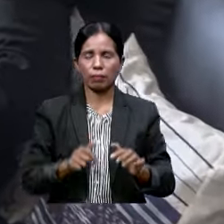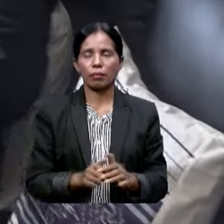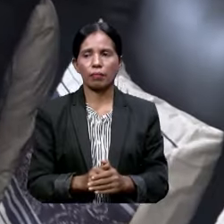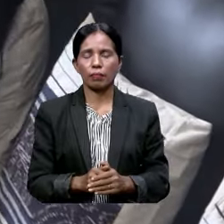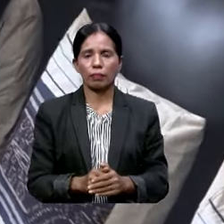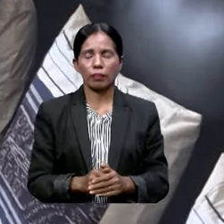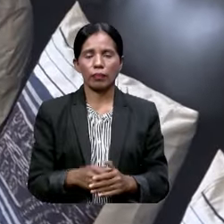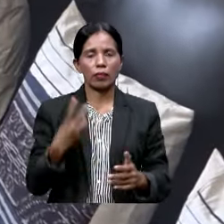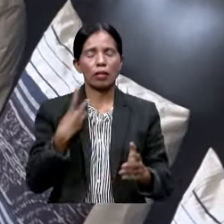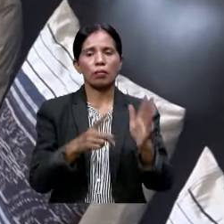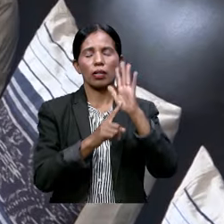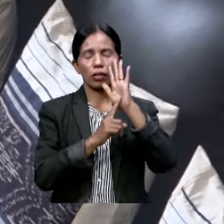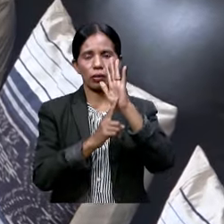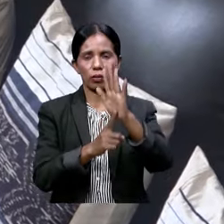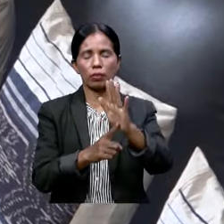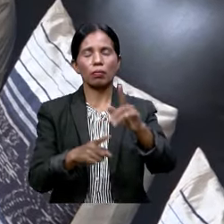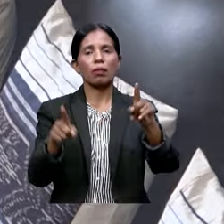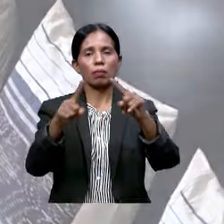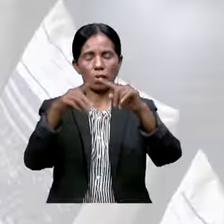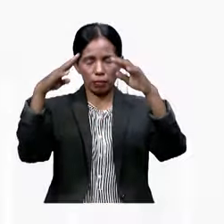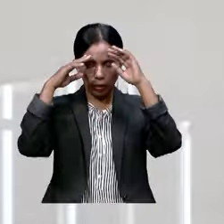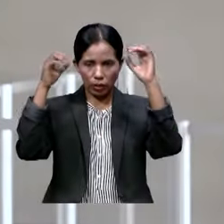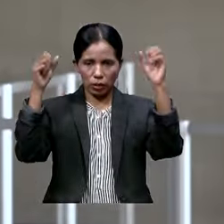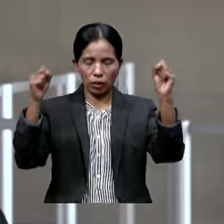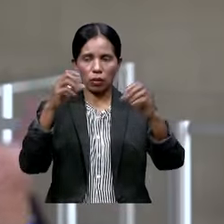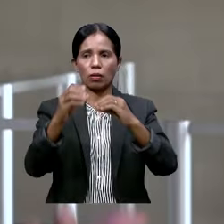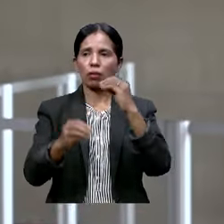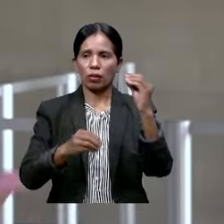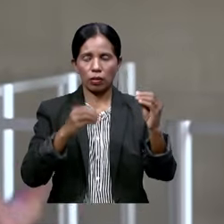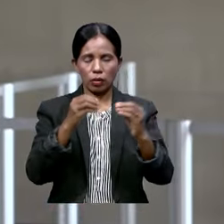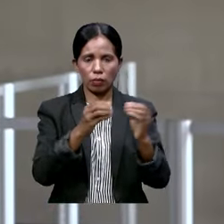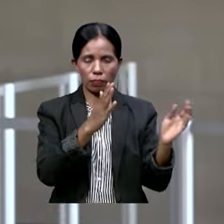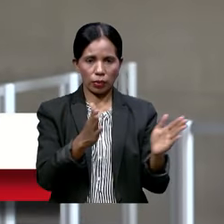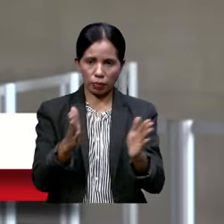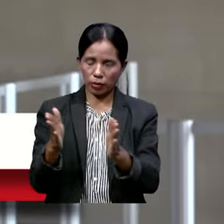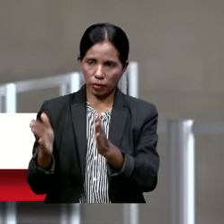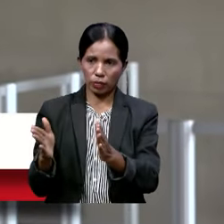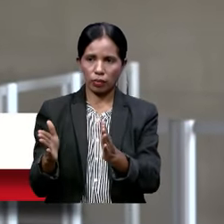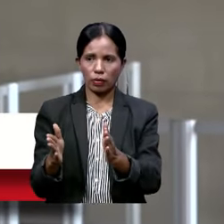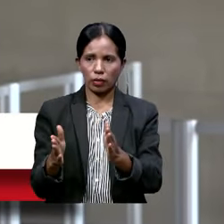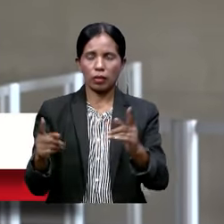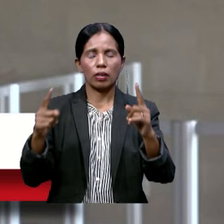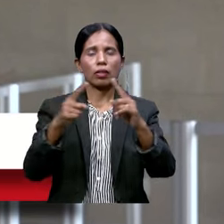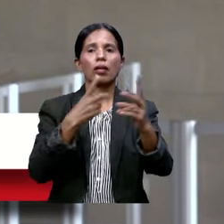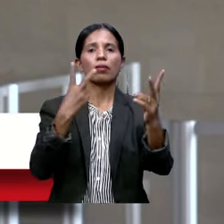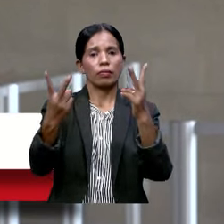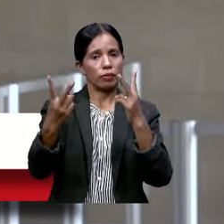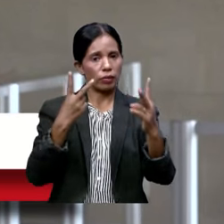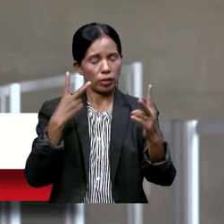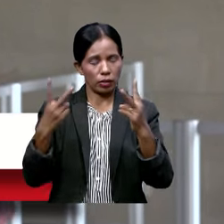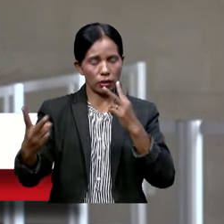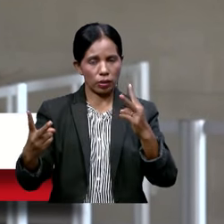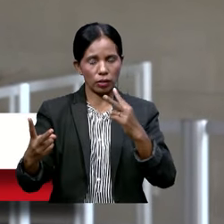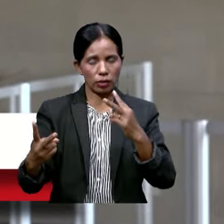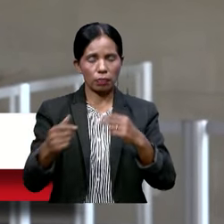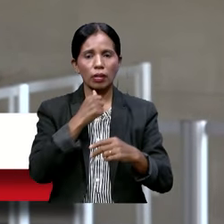Andamos atualizando-nos reciprocamente sobre a preparação da visita, que,